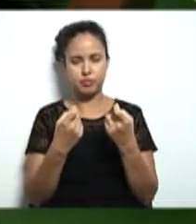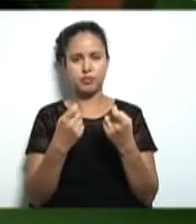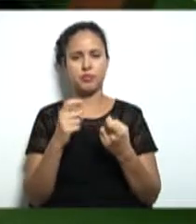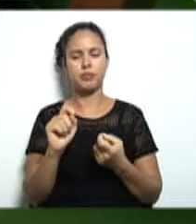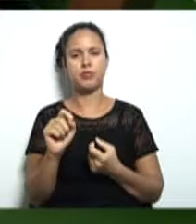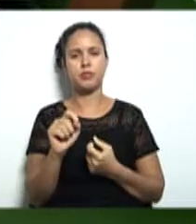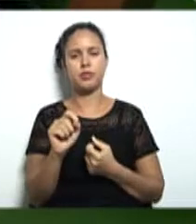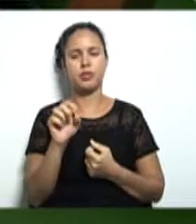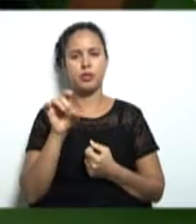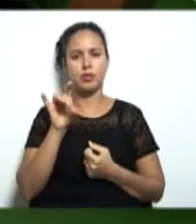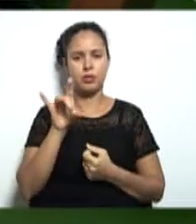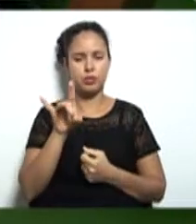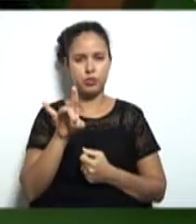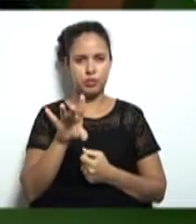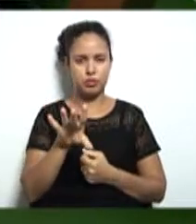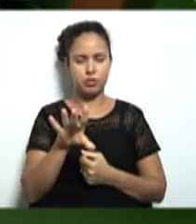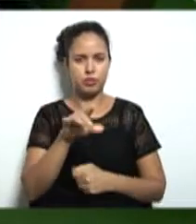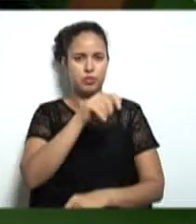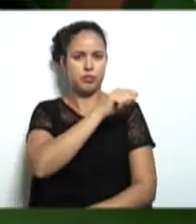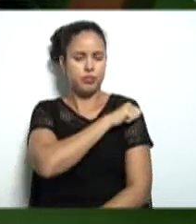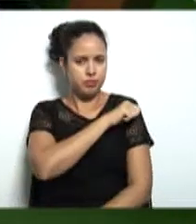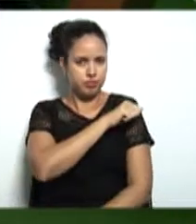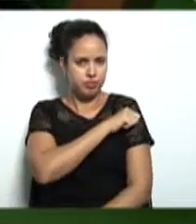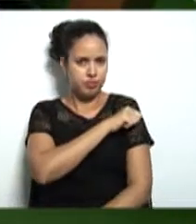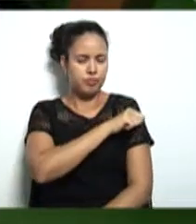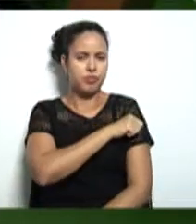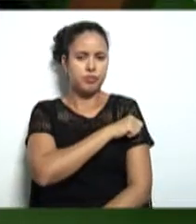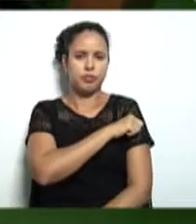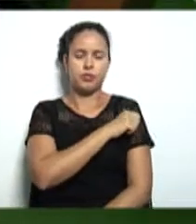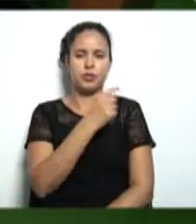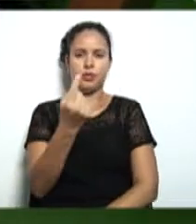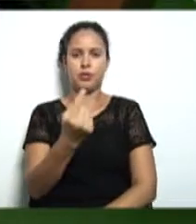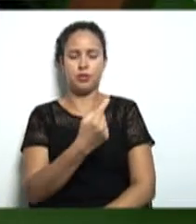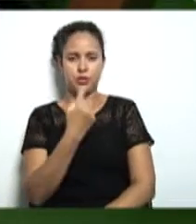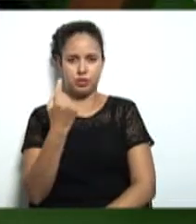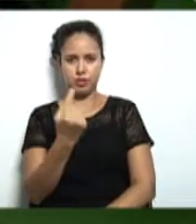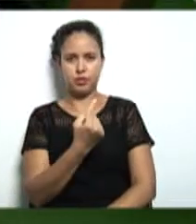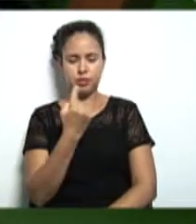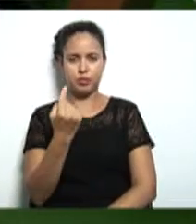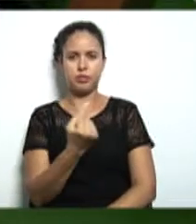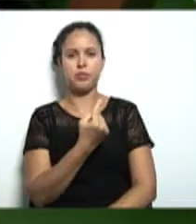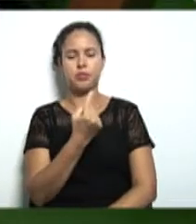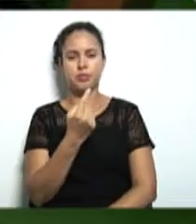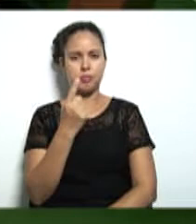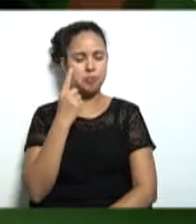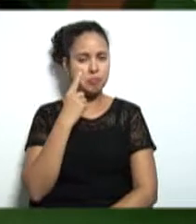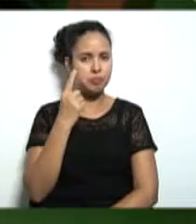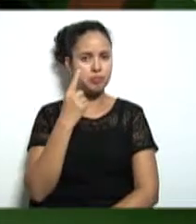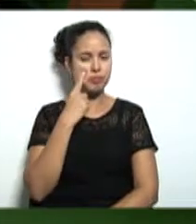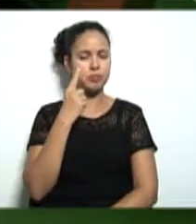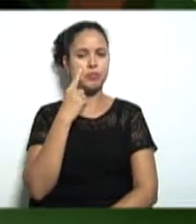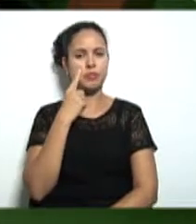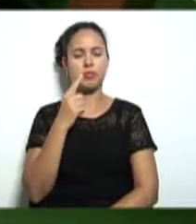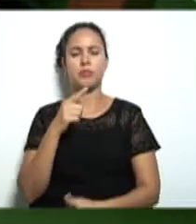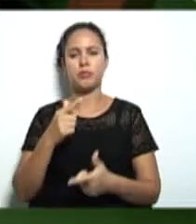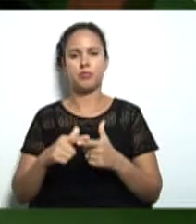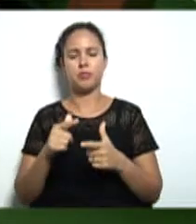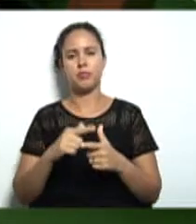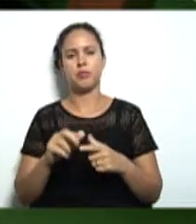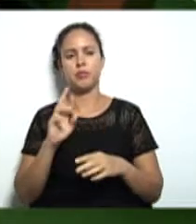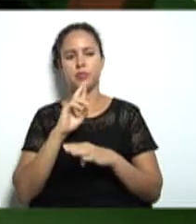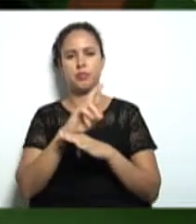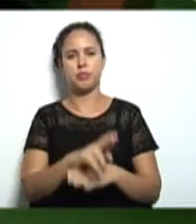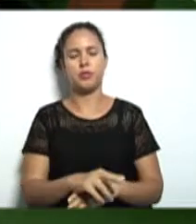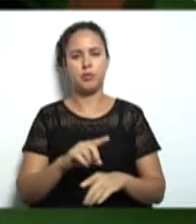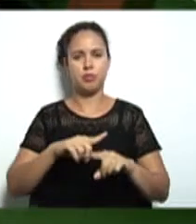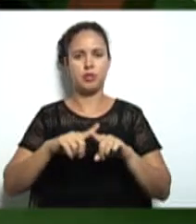né, somente do aluno e que ele fique ali sozinho fazendo, né, ou tentando resolver aquele problema, mas que conte sempre